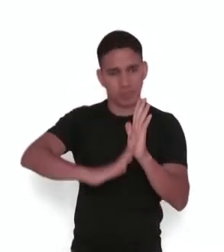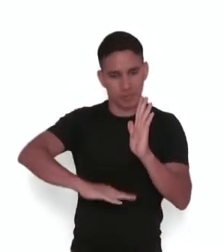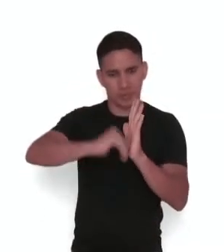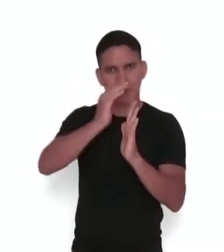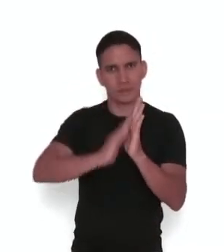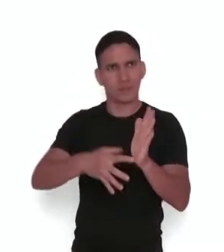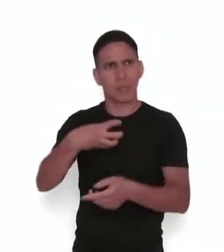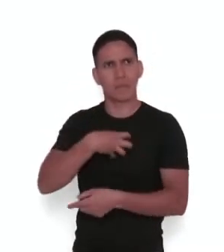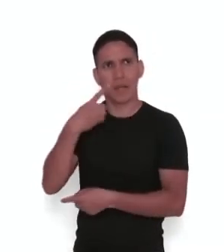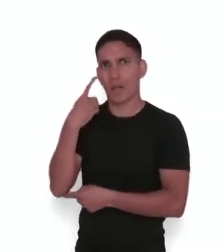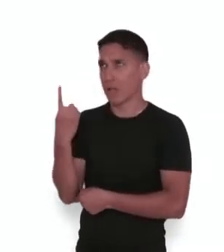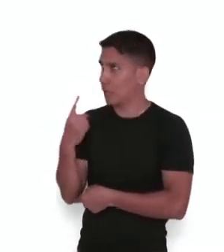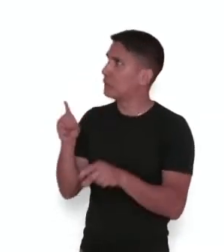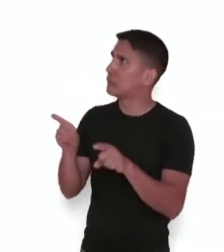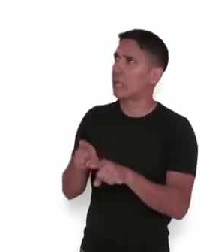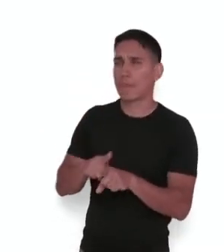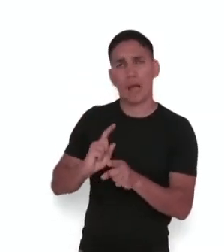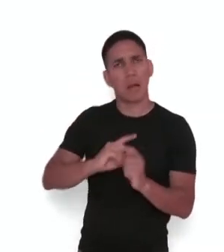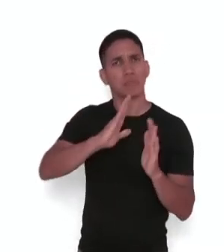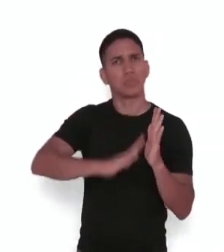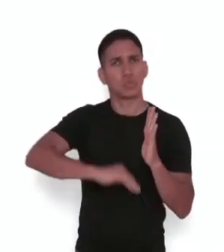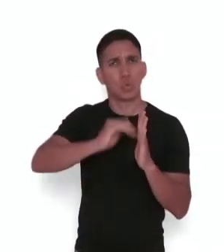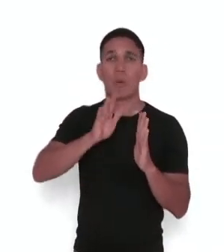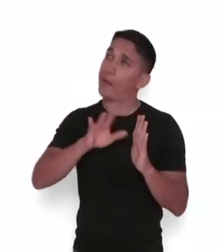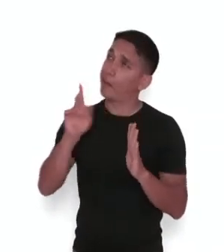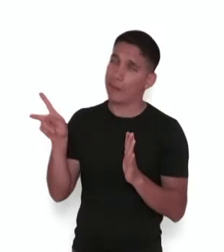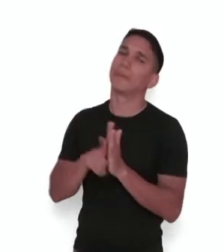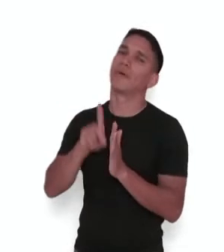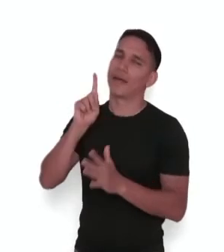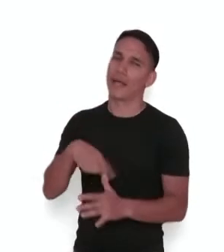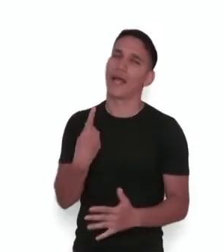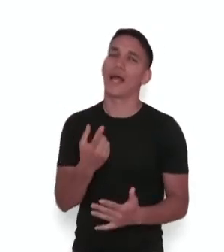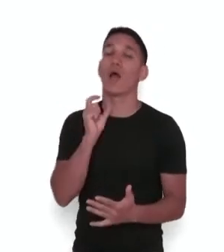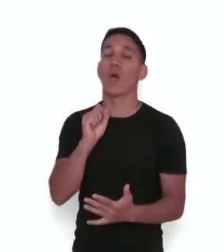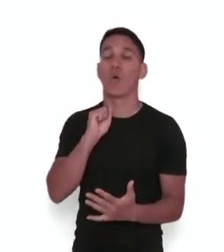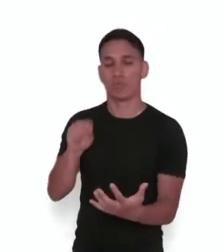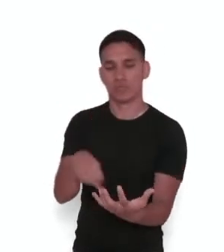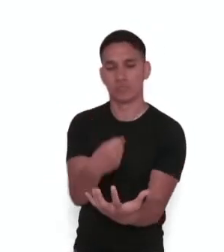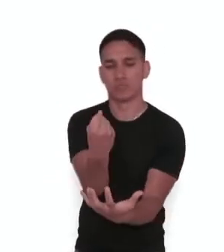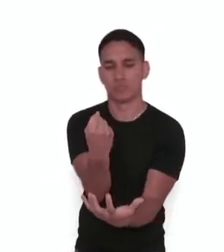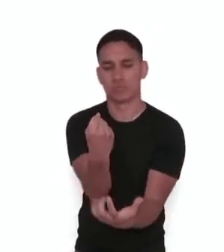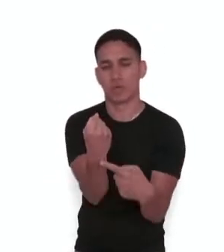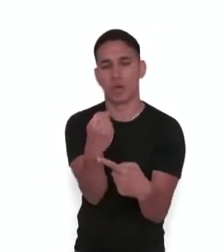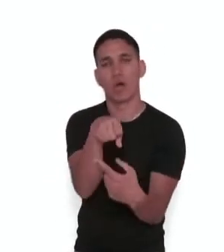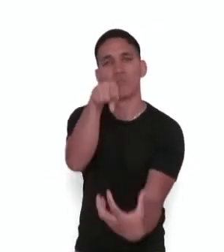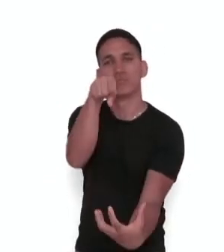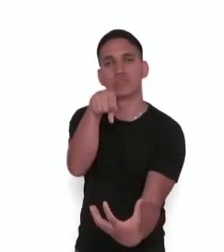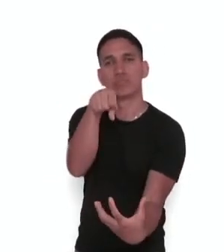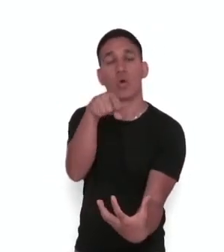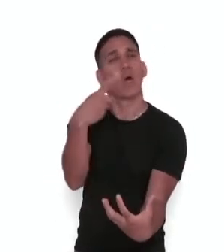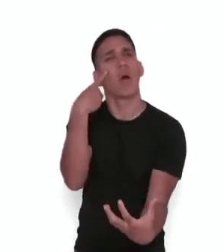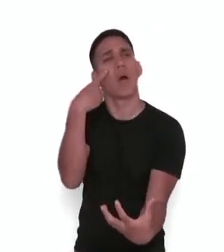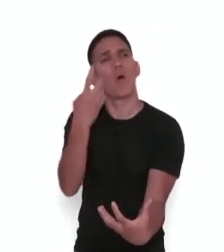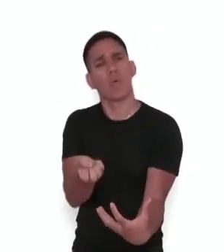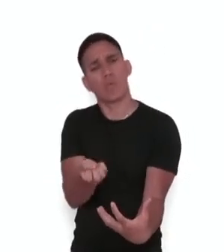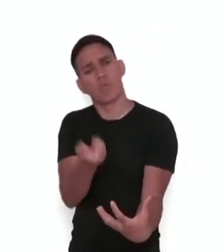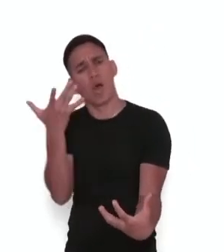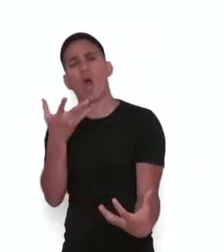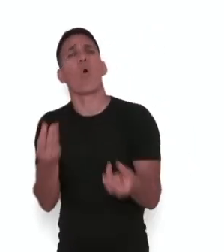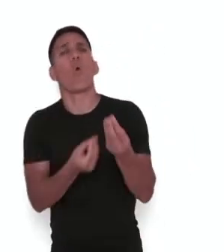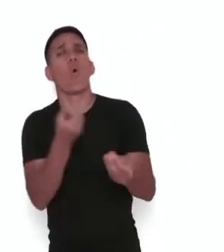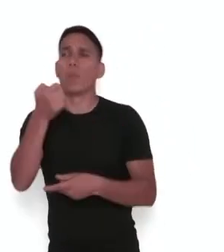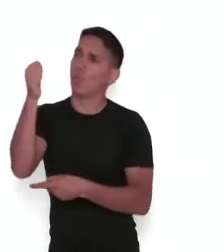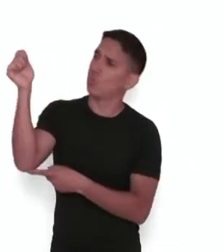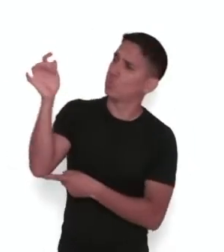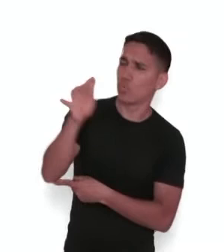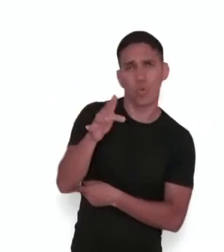como uma pintura, mas também, olha só, ela é uma escultura. Agora observe por onde entra a luz na sala de aula e como